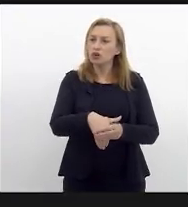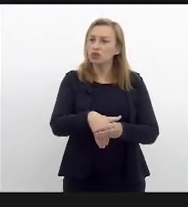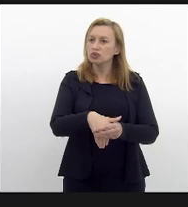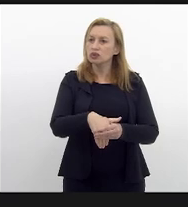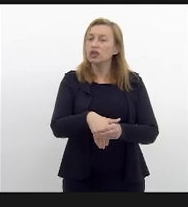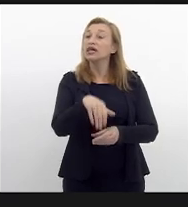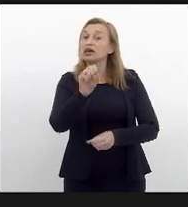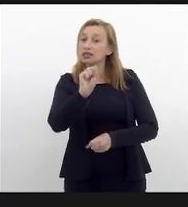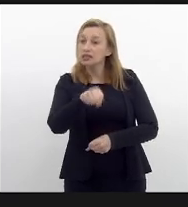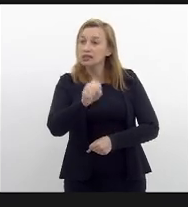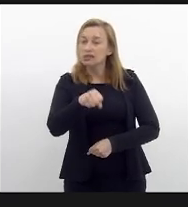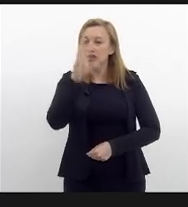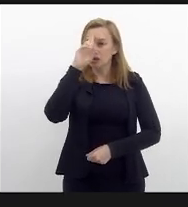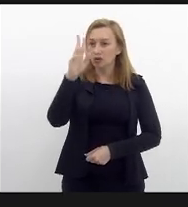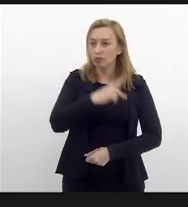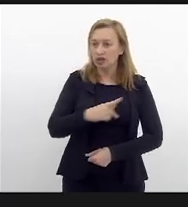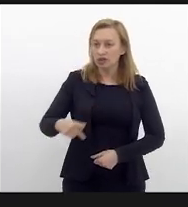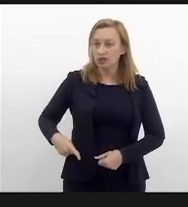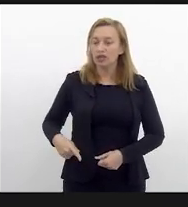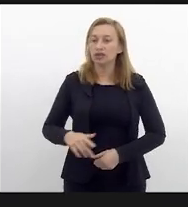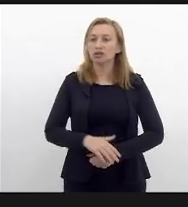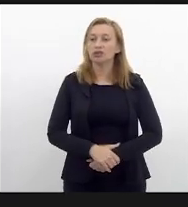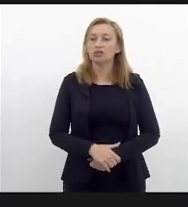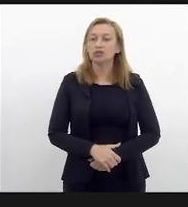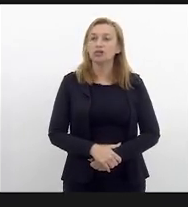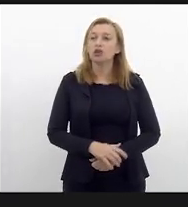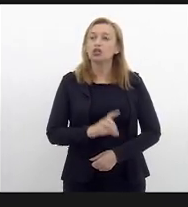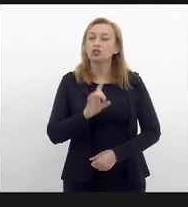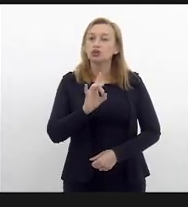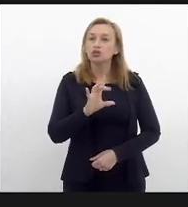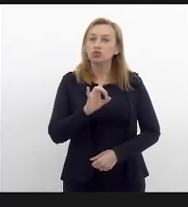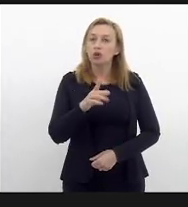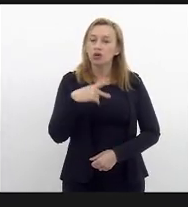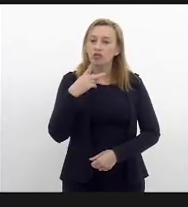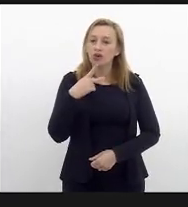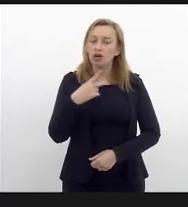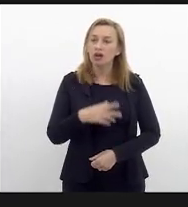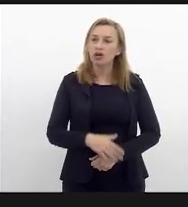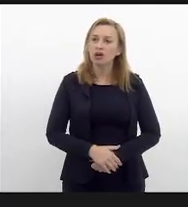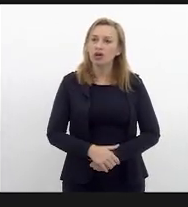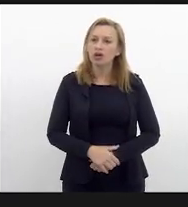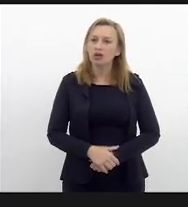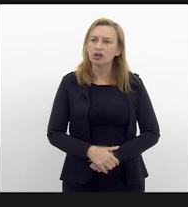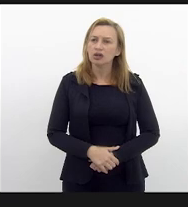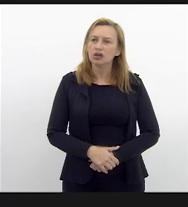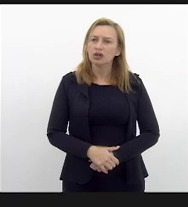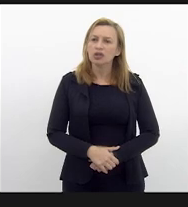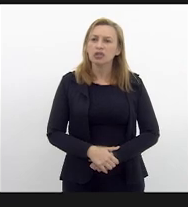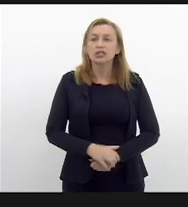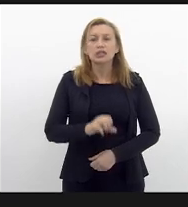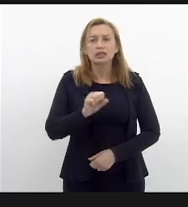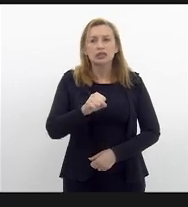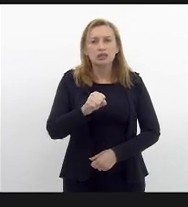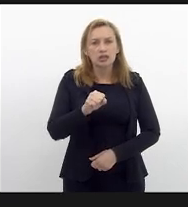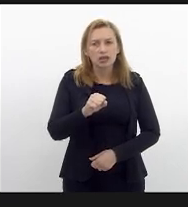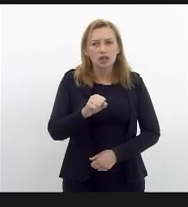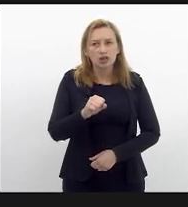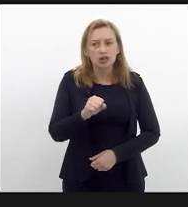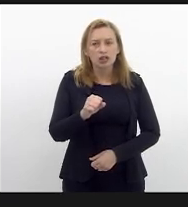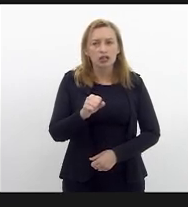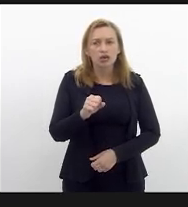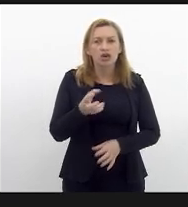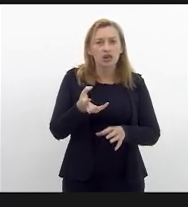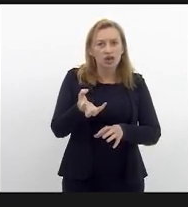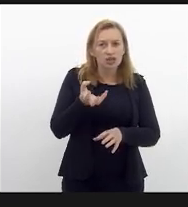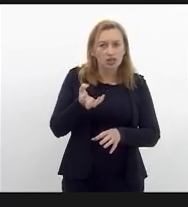meu voto é sim, presidente. E só um adendo, se o constituinte quisesse